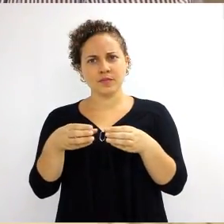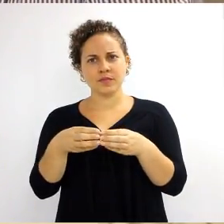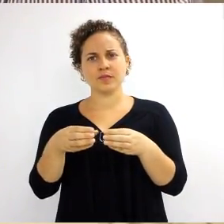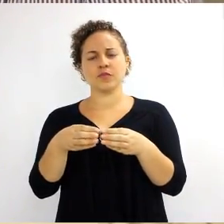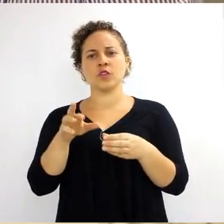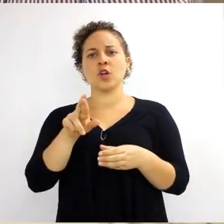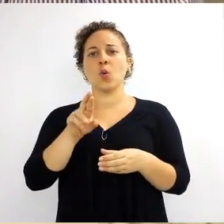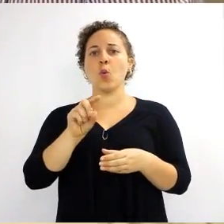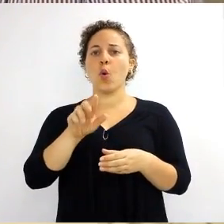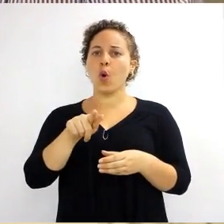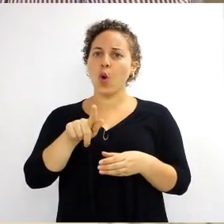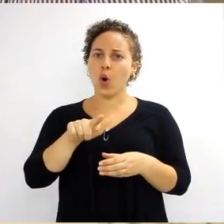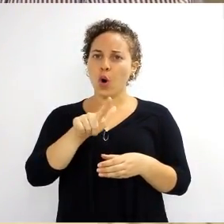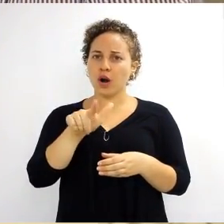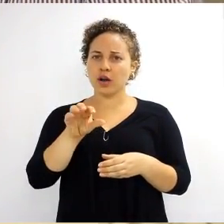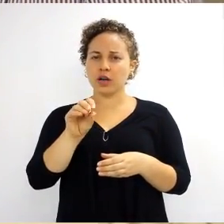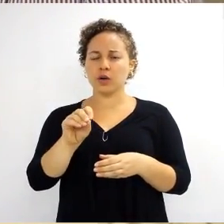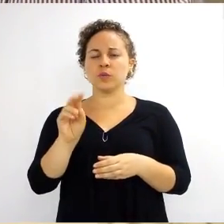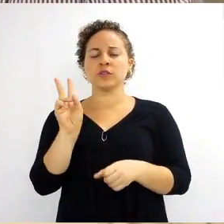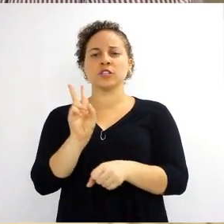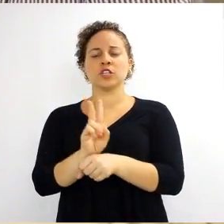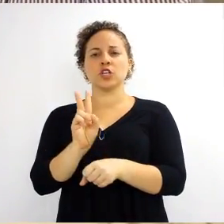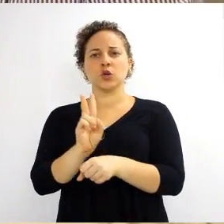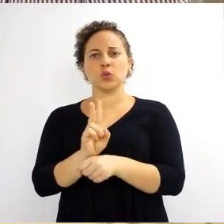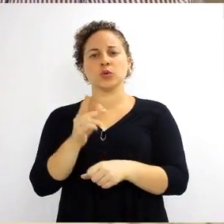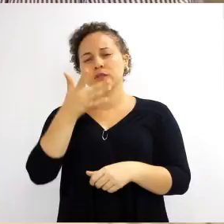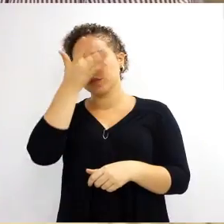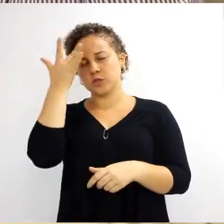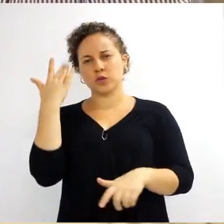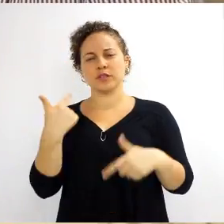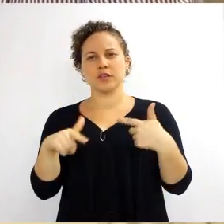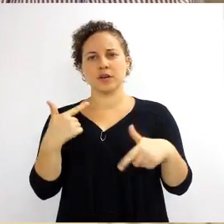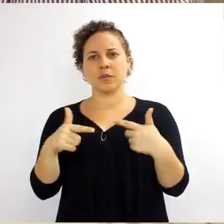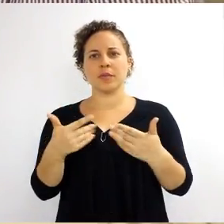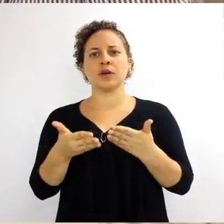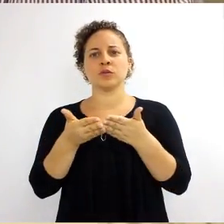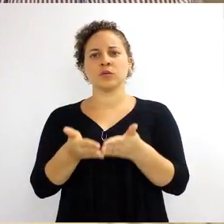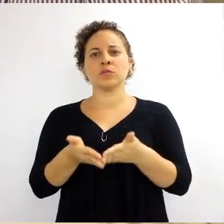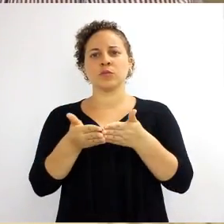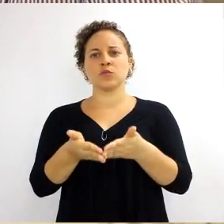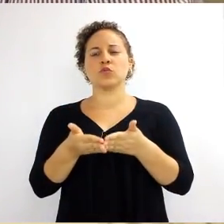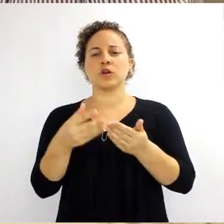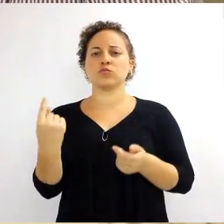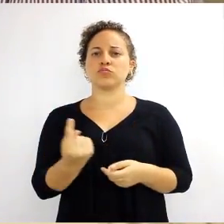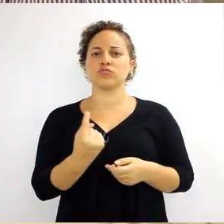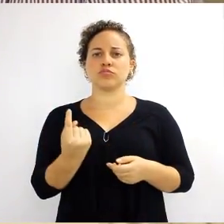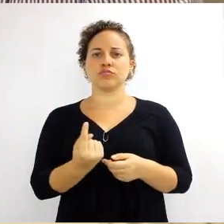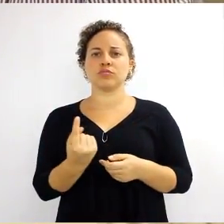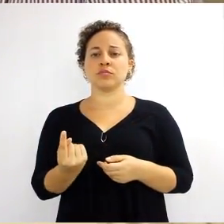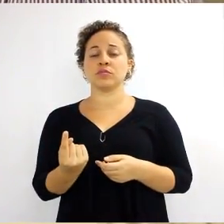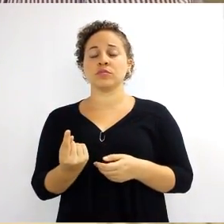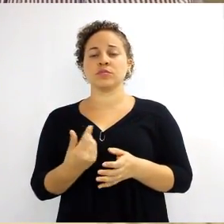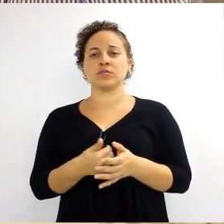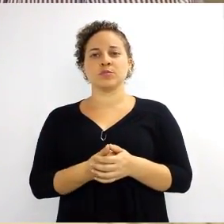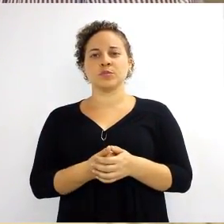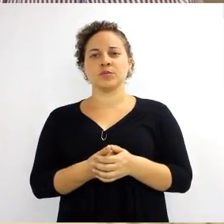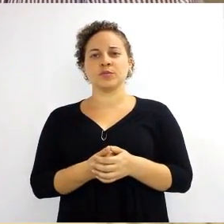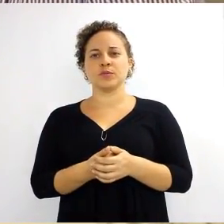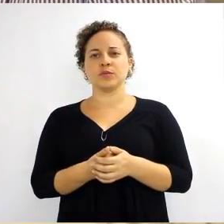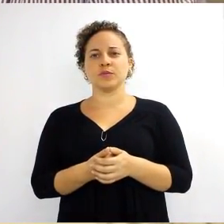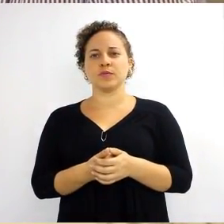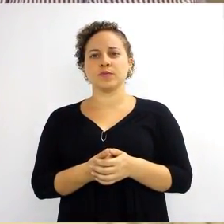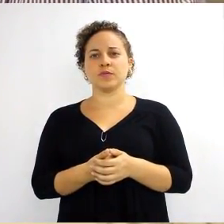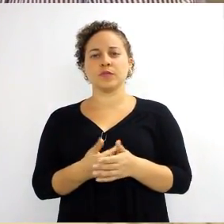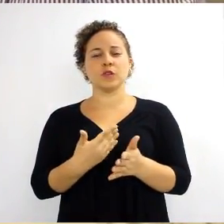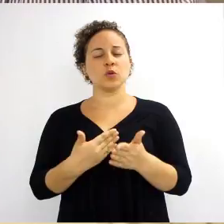um órgão que cuida do pessoal, do trabalhador, do portuário avulso. Então, ele dispõe de